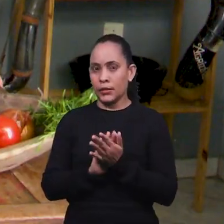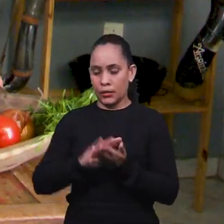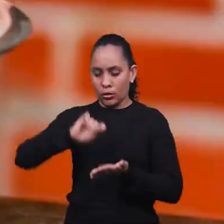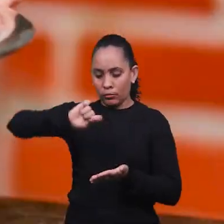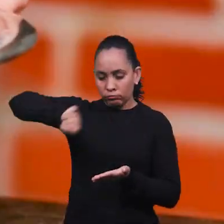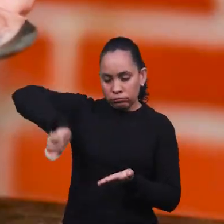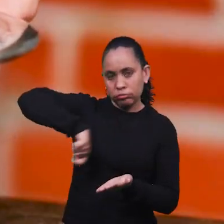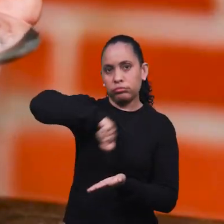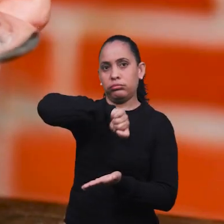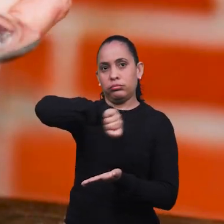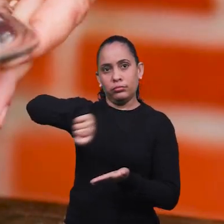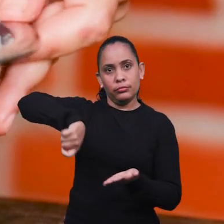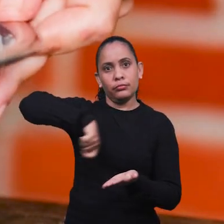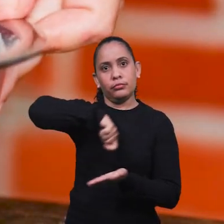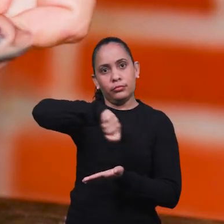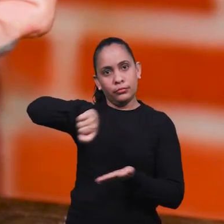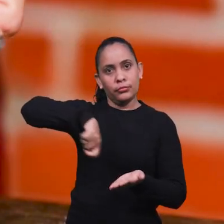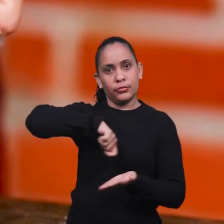fica mais fácil de fazer, né?